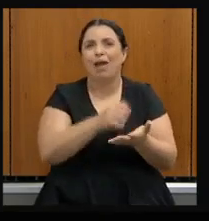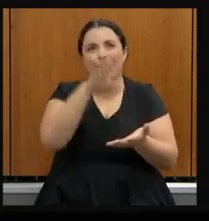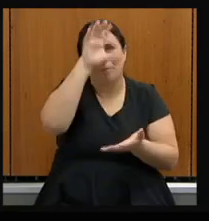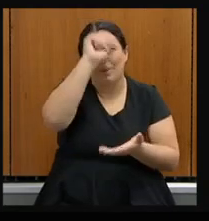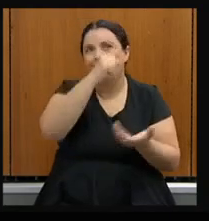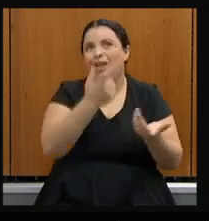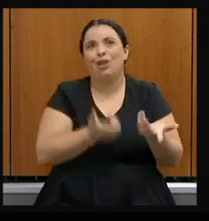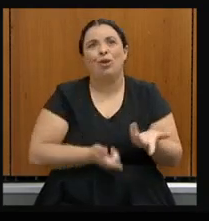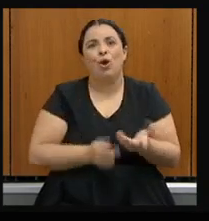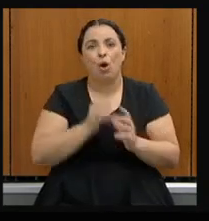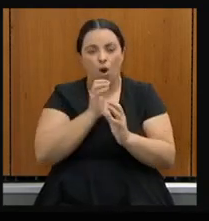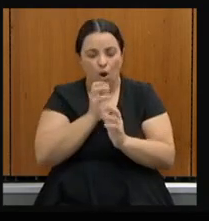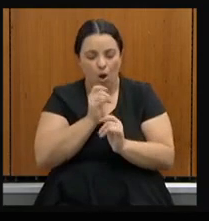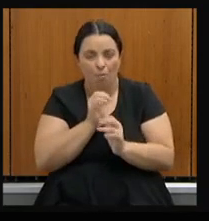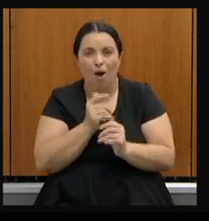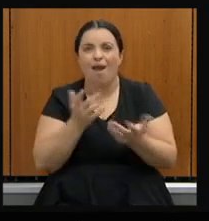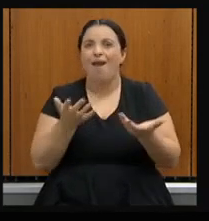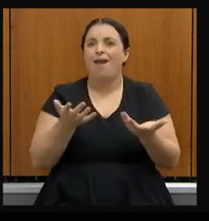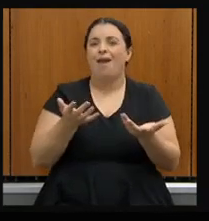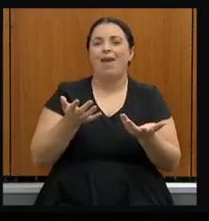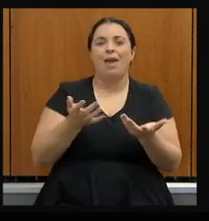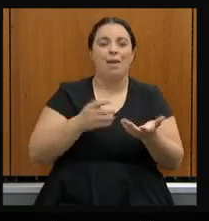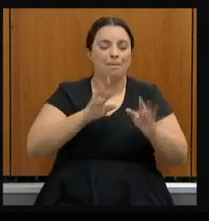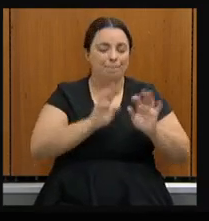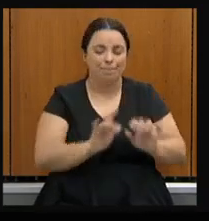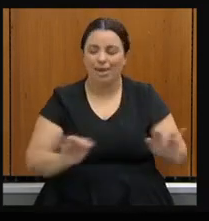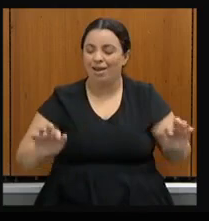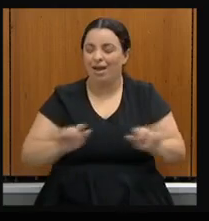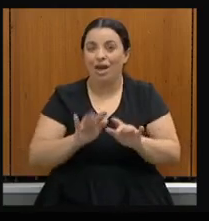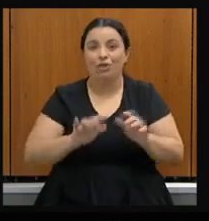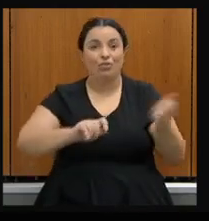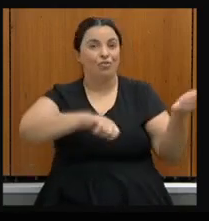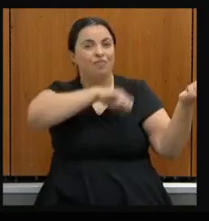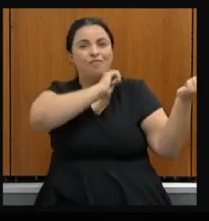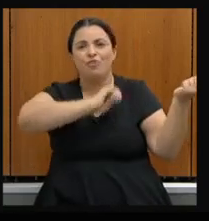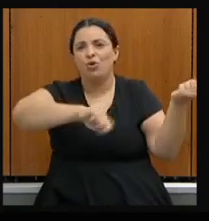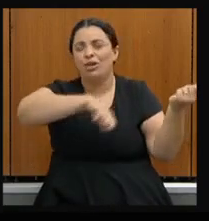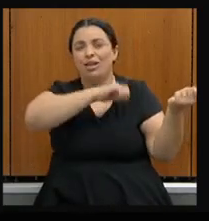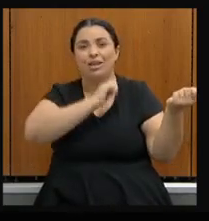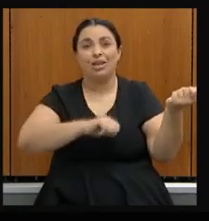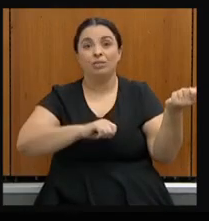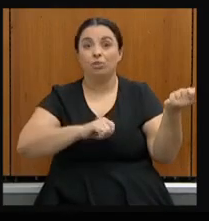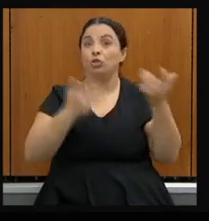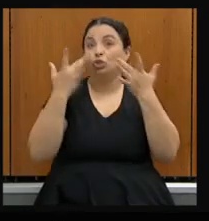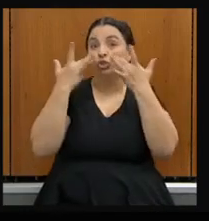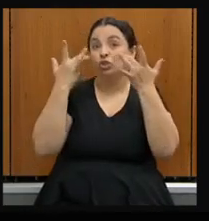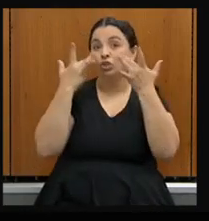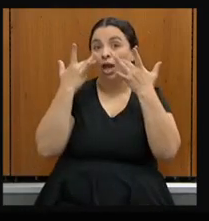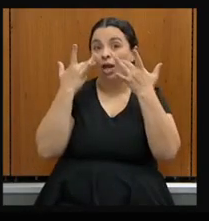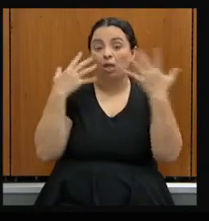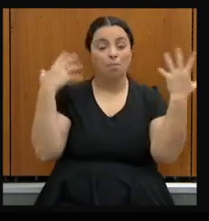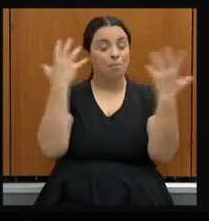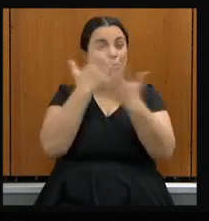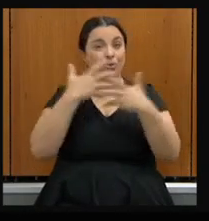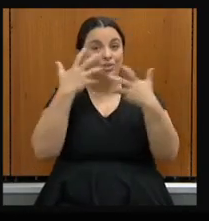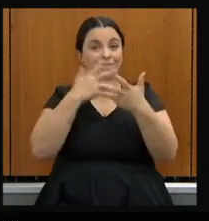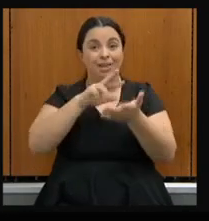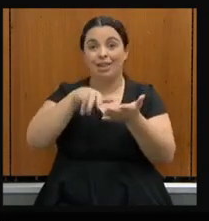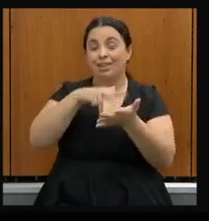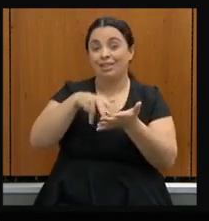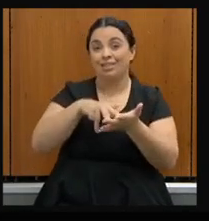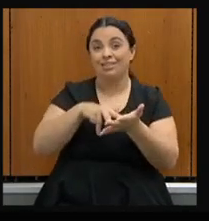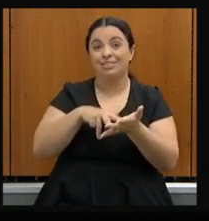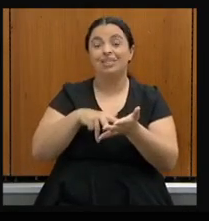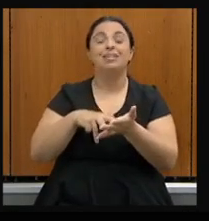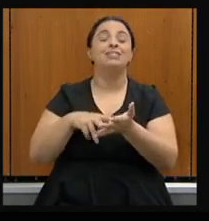violino, de forma técnica, teatro, a música, a dança, as artes visuais, exposições